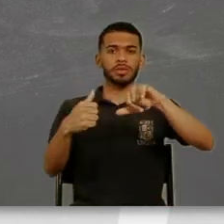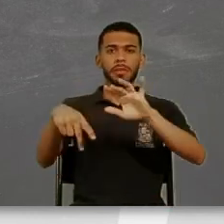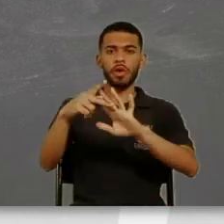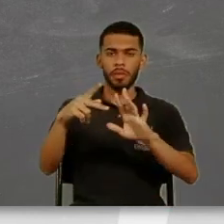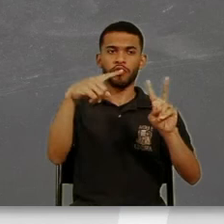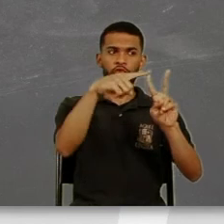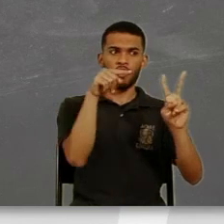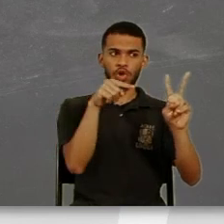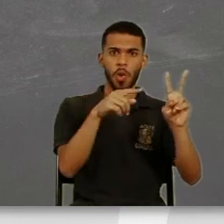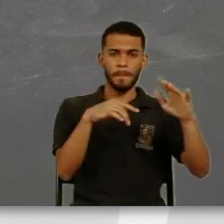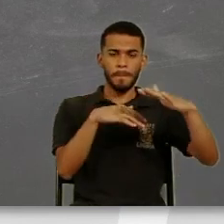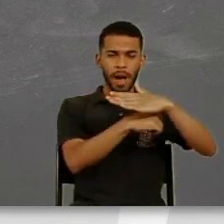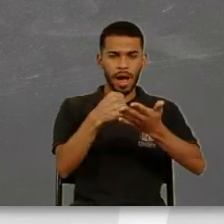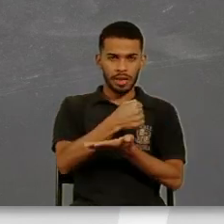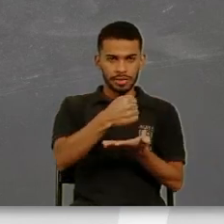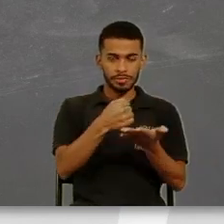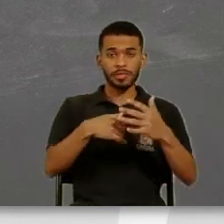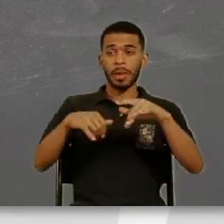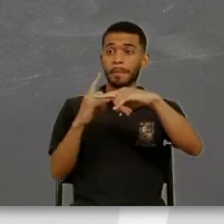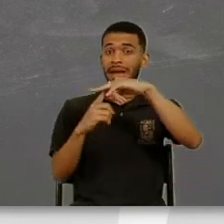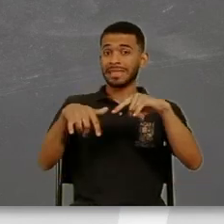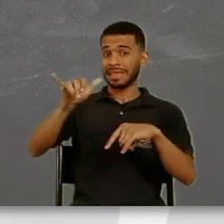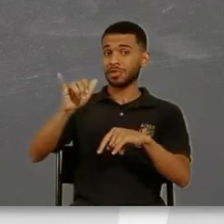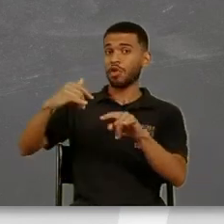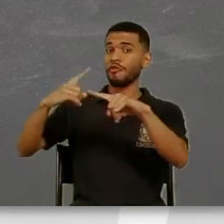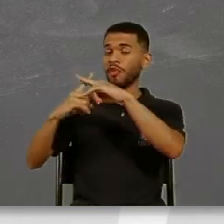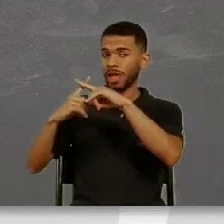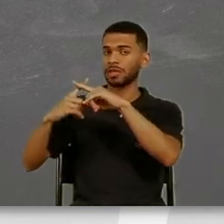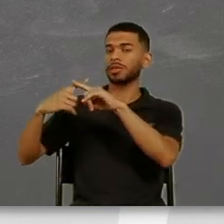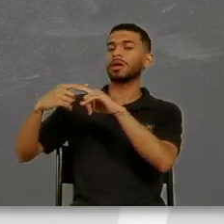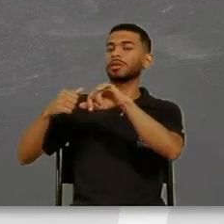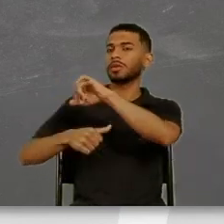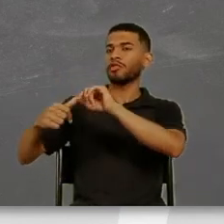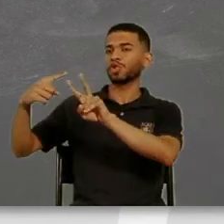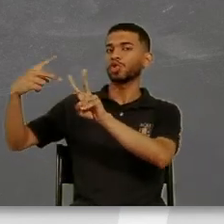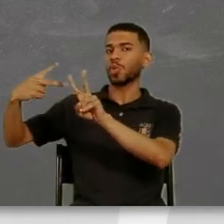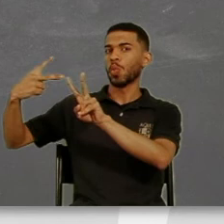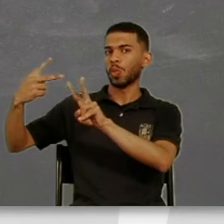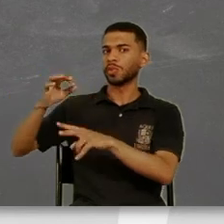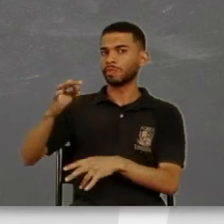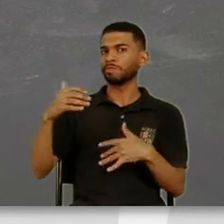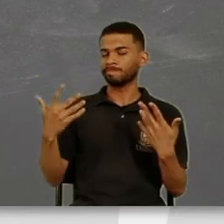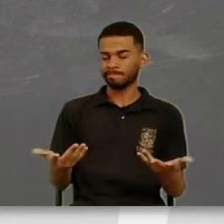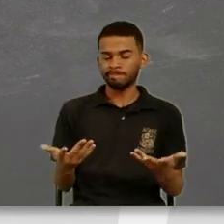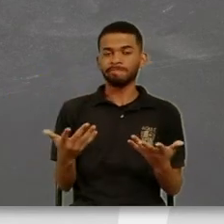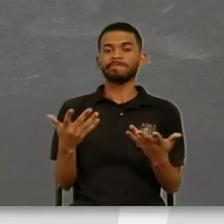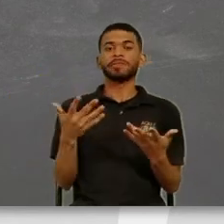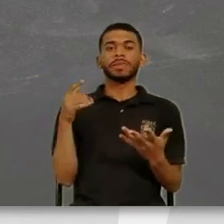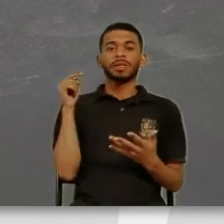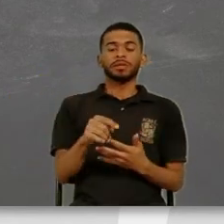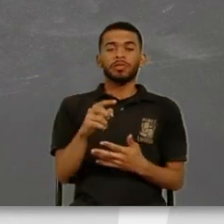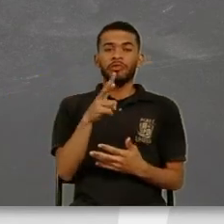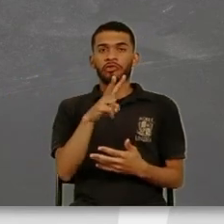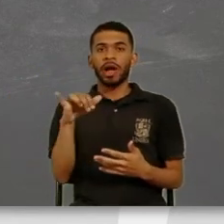primeiro vetor da base, mais y vezes a transformação aplicada ao segundo vetor da base, tá? E isso vai